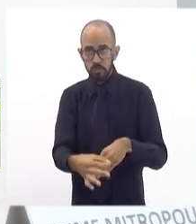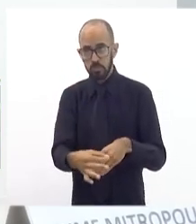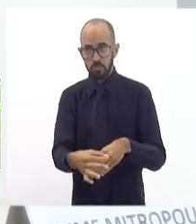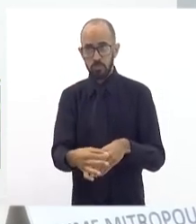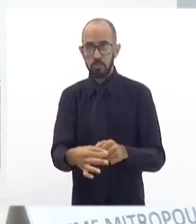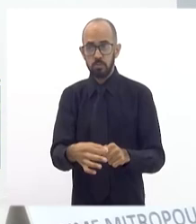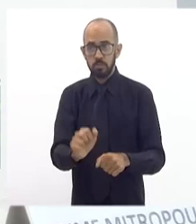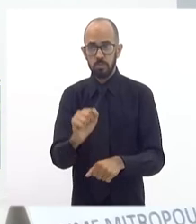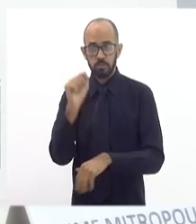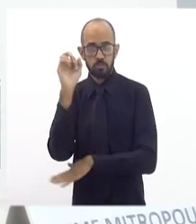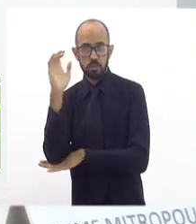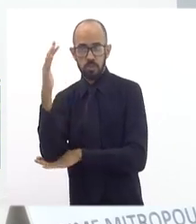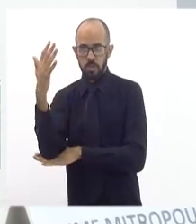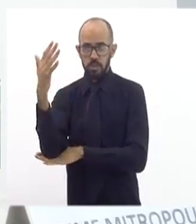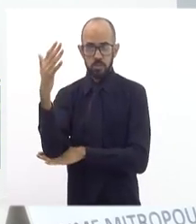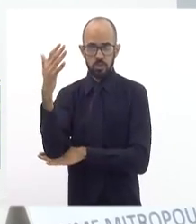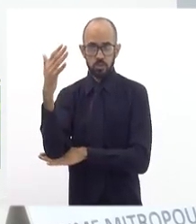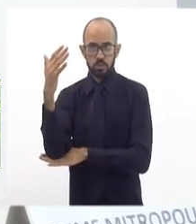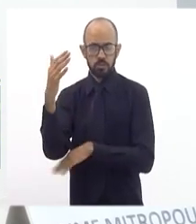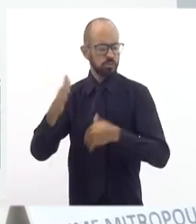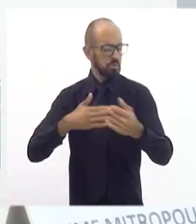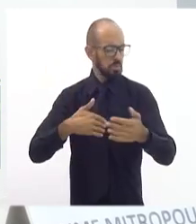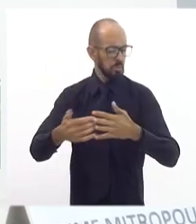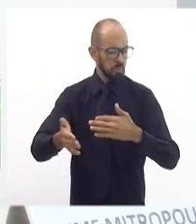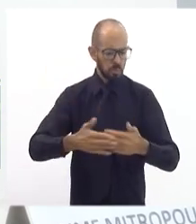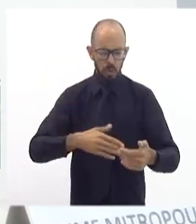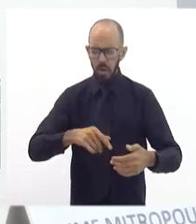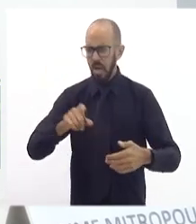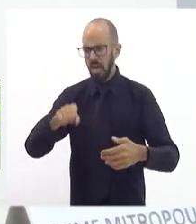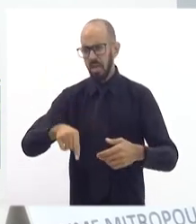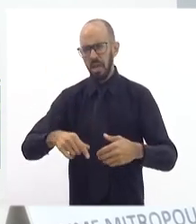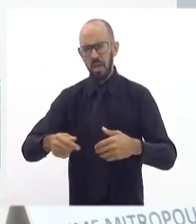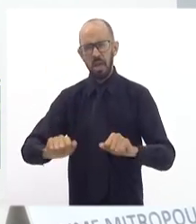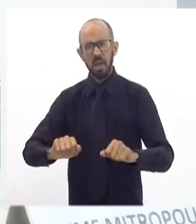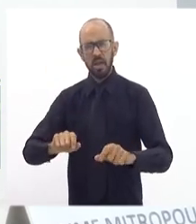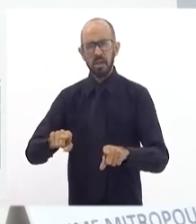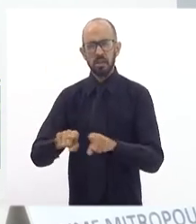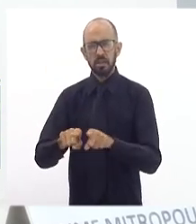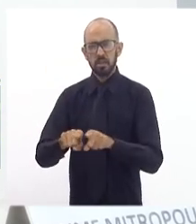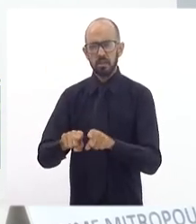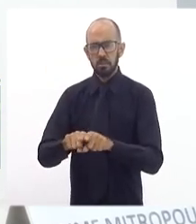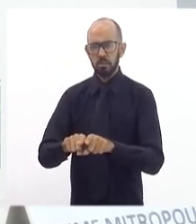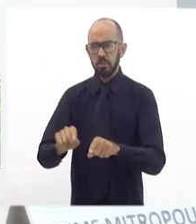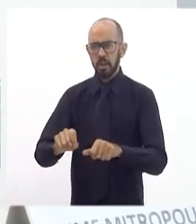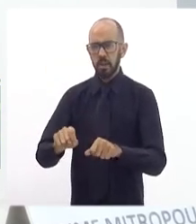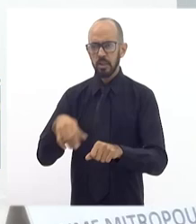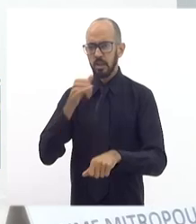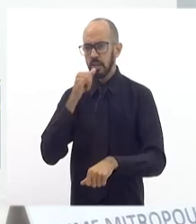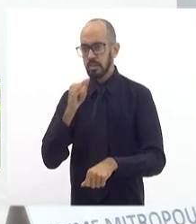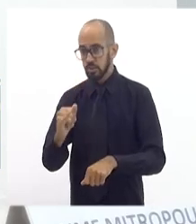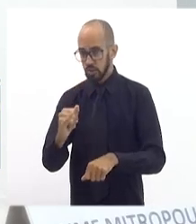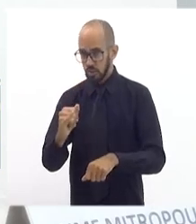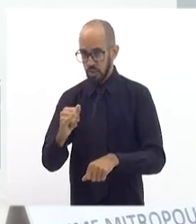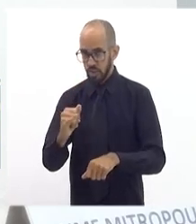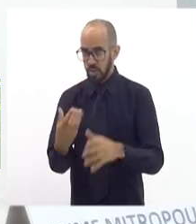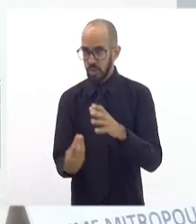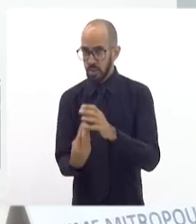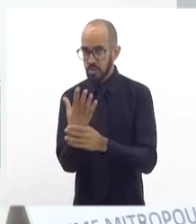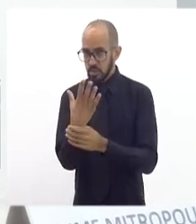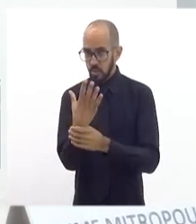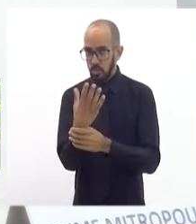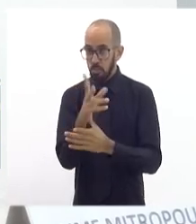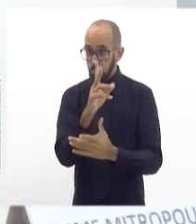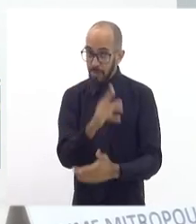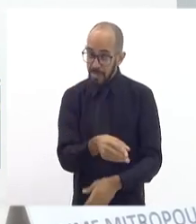do meio ambiente seja ele qual for de qualquer Matriz Inclusive a matriz energética ainda que se